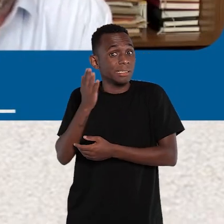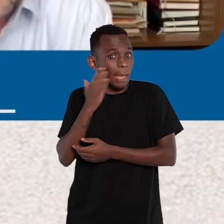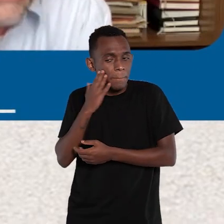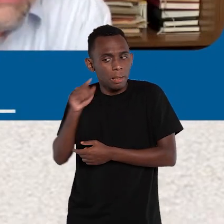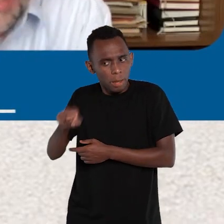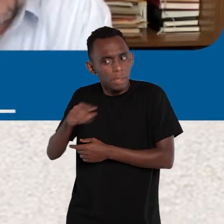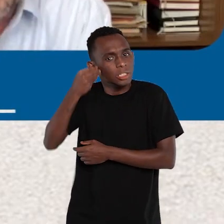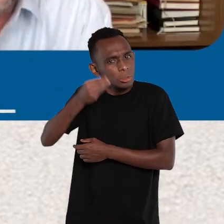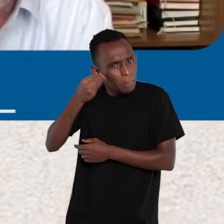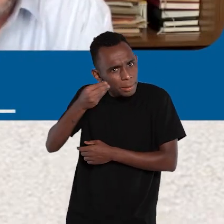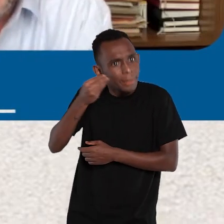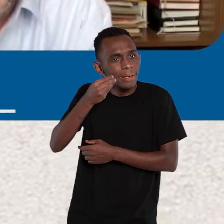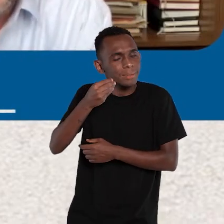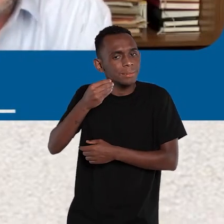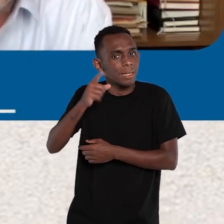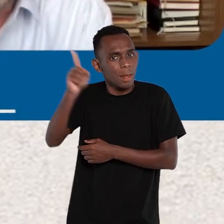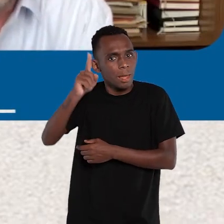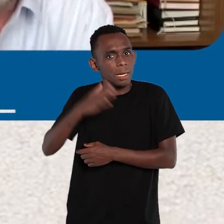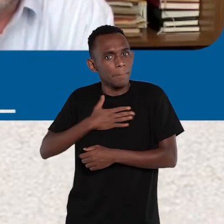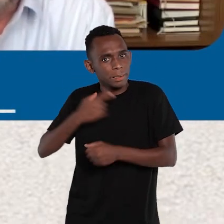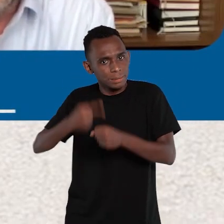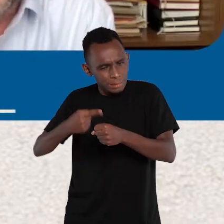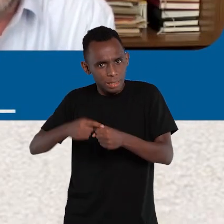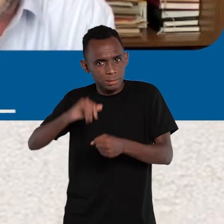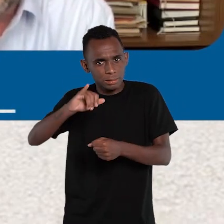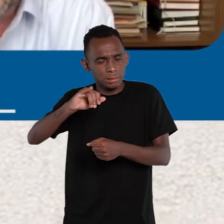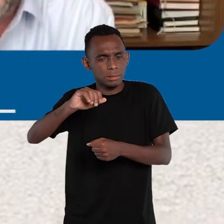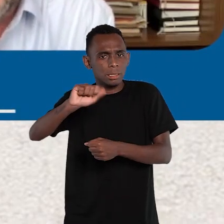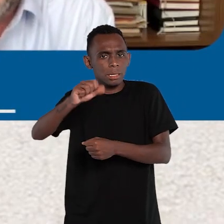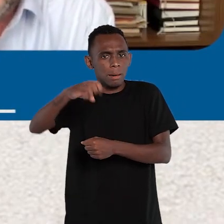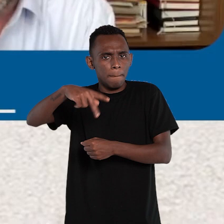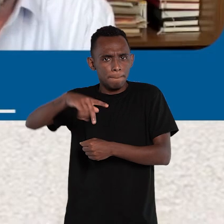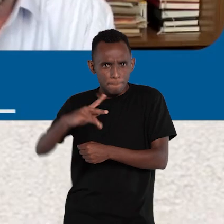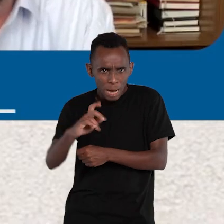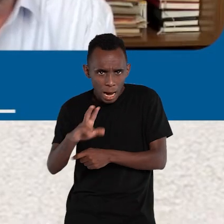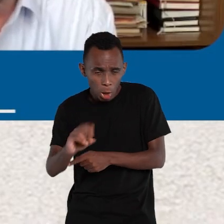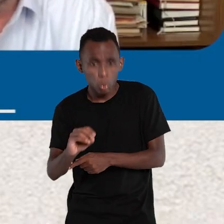rodado um curta-metragem maravilhoso lá na minha cidade natal, em Amparo.